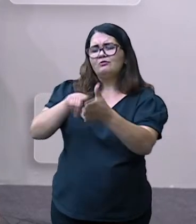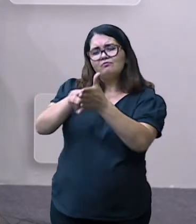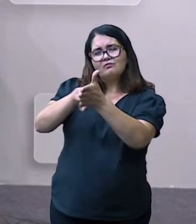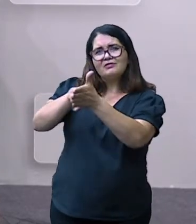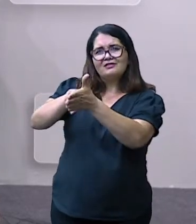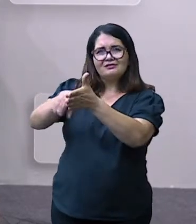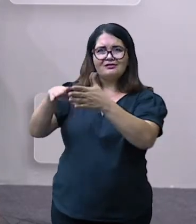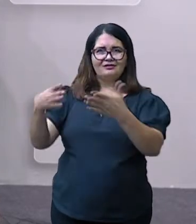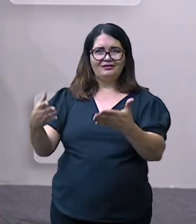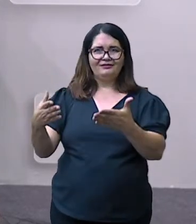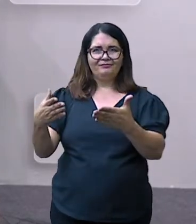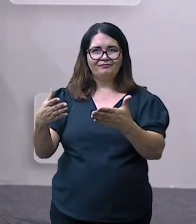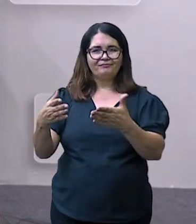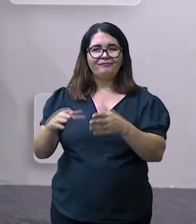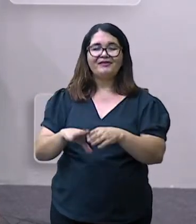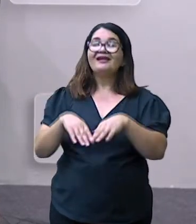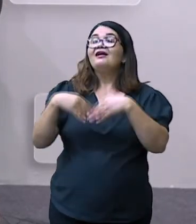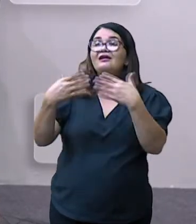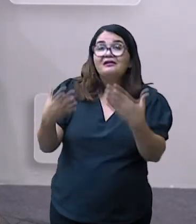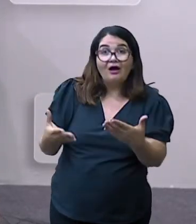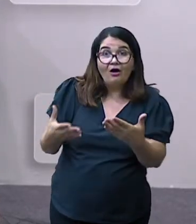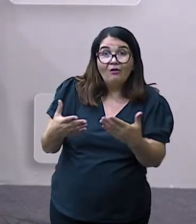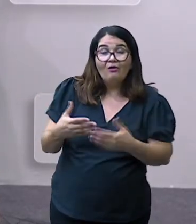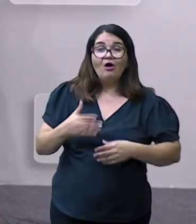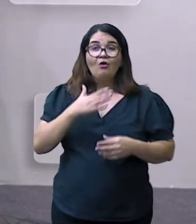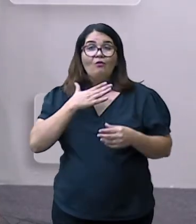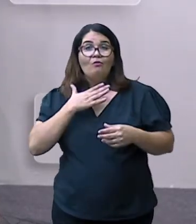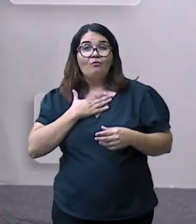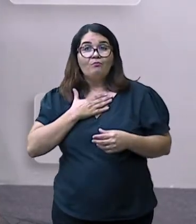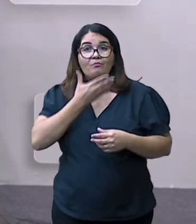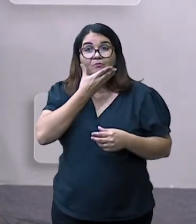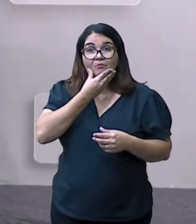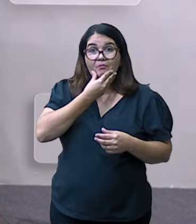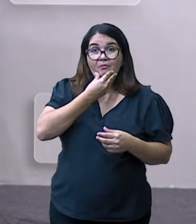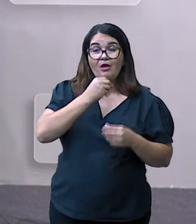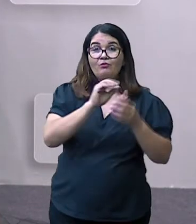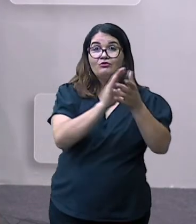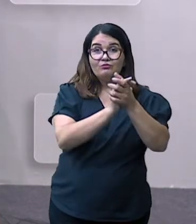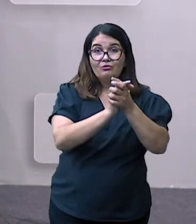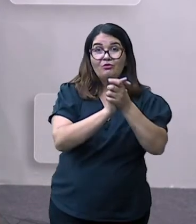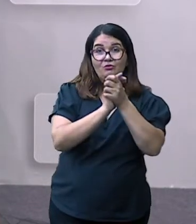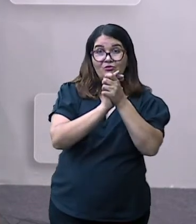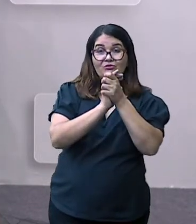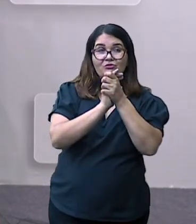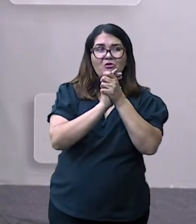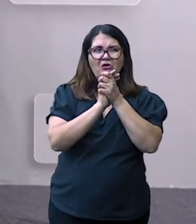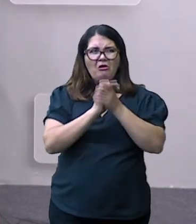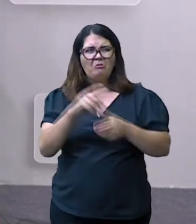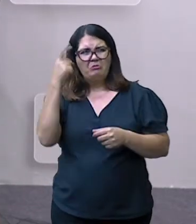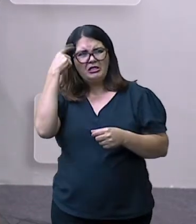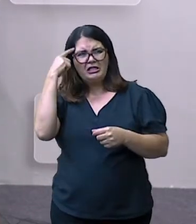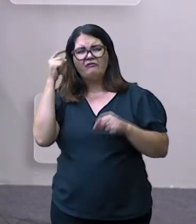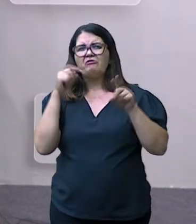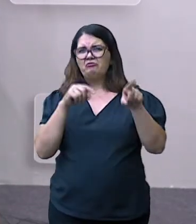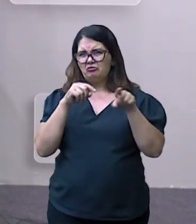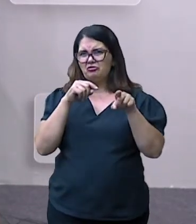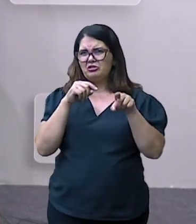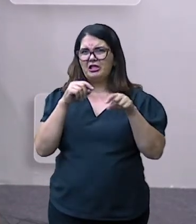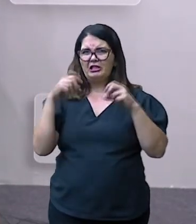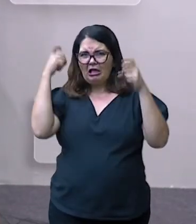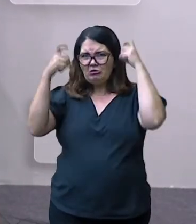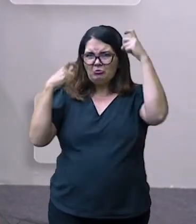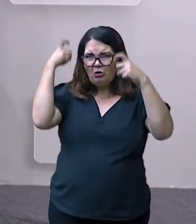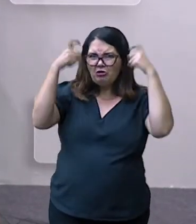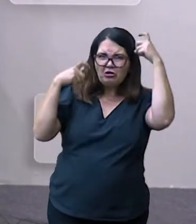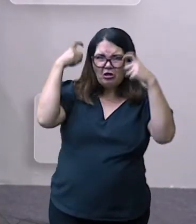doida até hoje, não fica mais, não. De tanto que eu lia, você entendeu? E eu fui para Brasília, eu fui